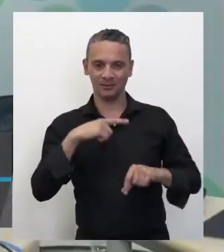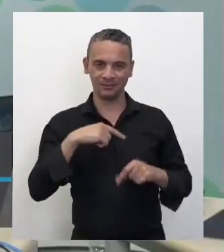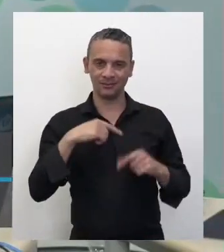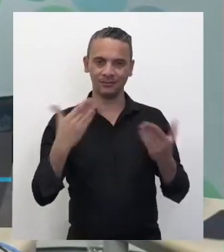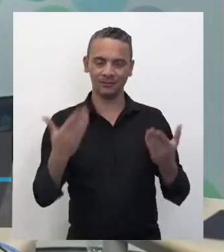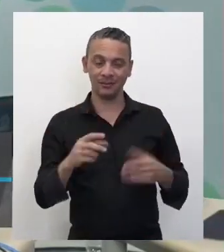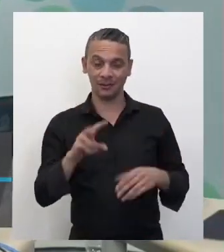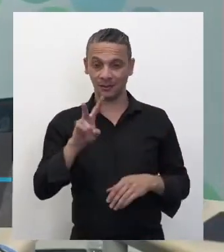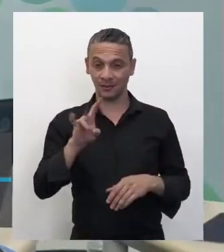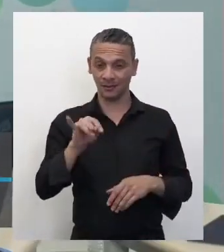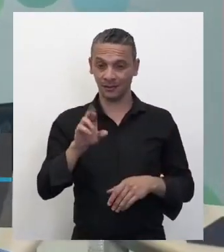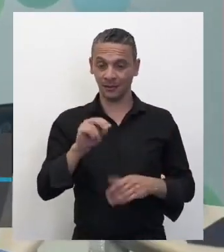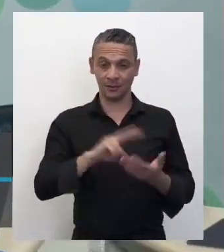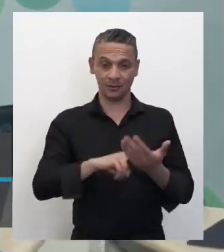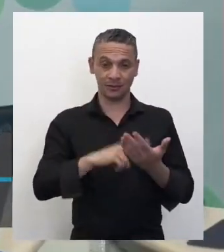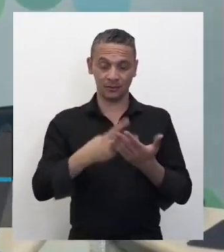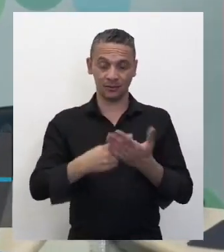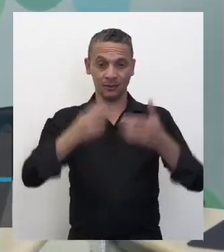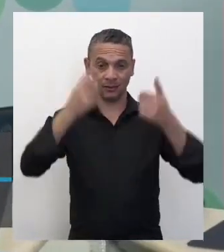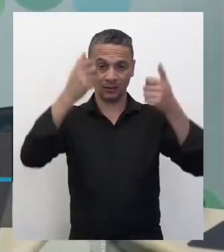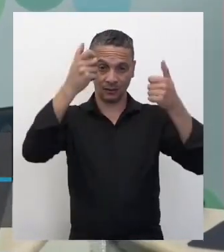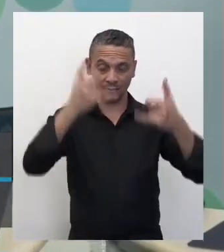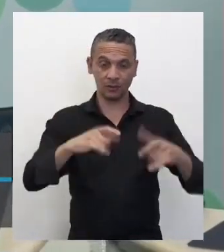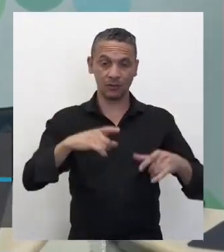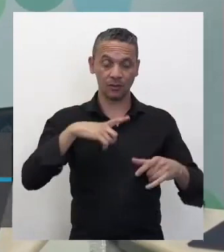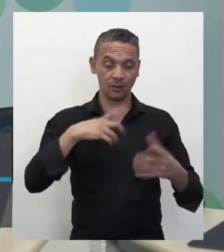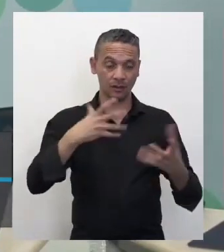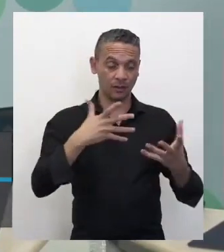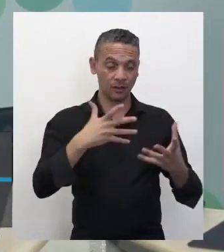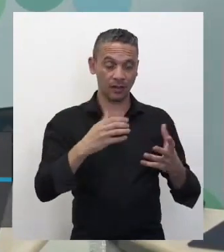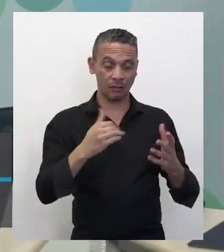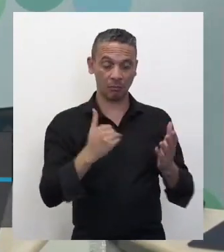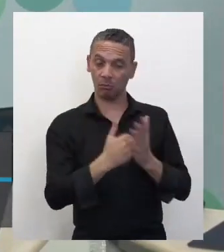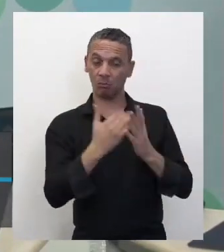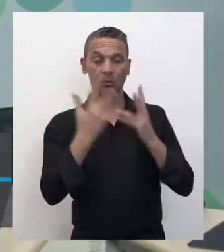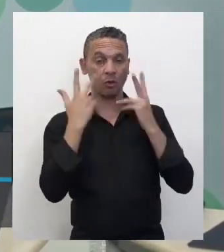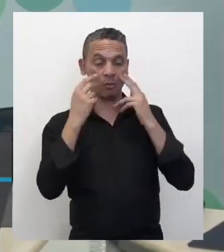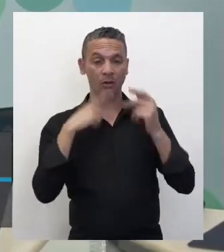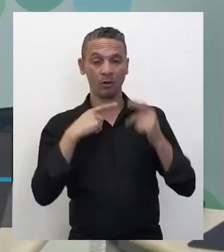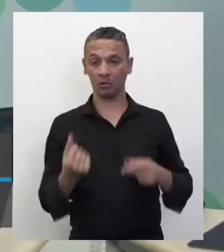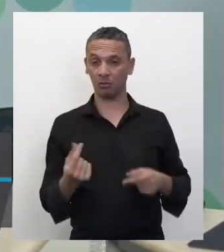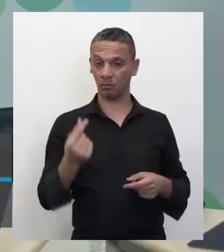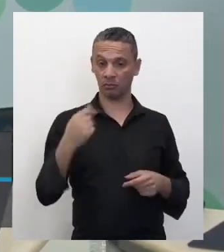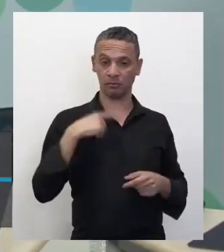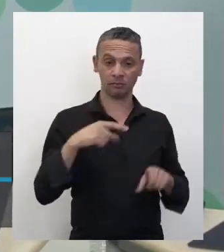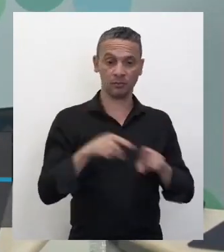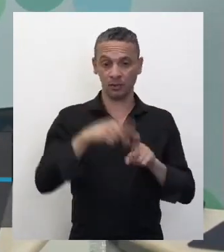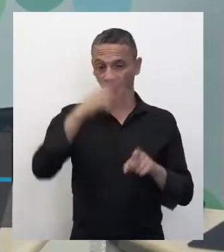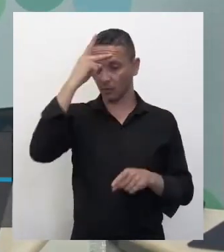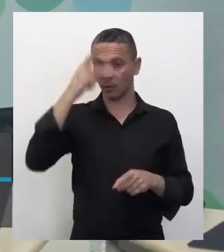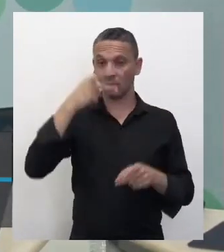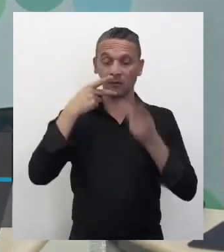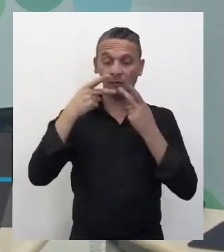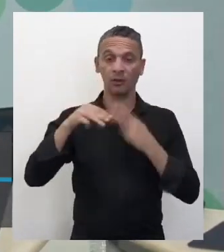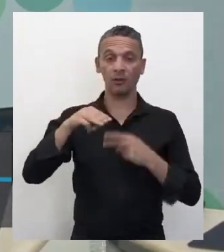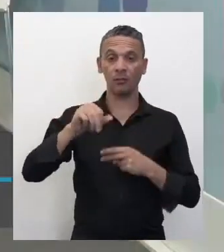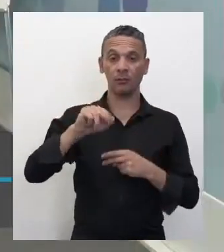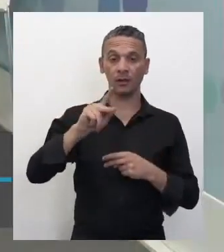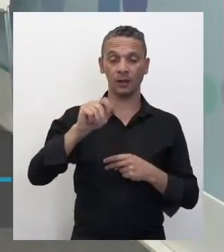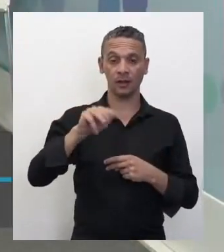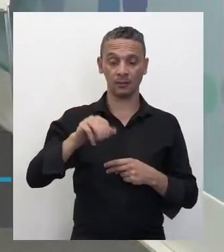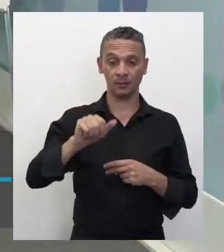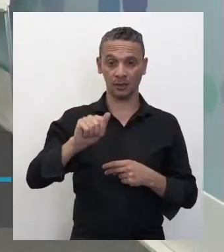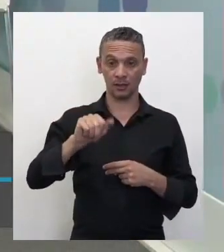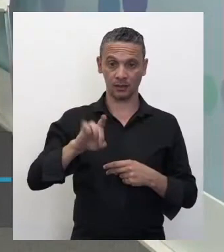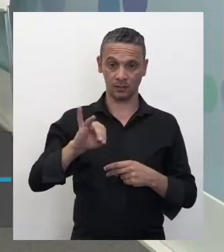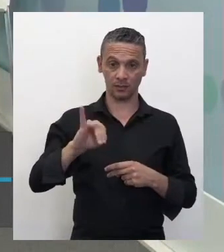Vitor, ele fez a tradução de novo, ele colocou aquele que possui o suficiente é rico, né? Então, e o pessoal citou bastante o Mahatma Gandhi, né? Ah, legal. Então,